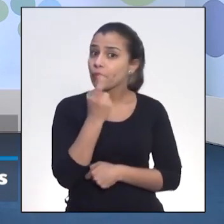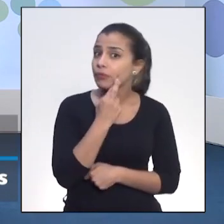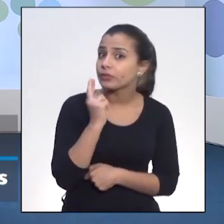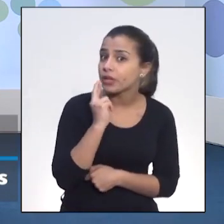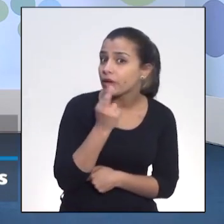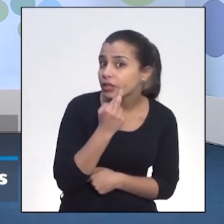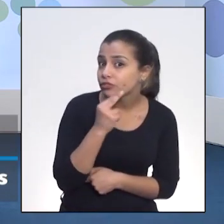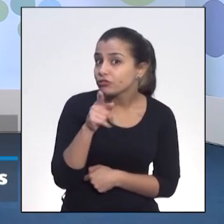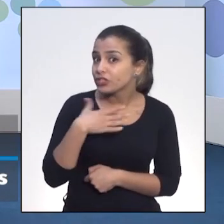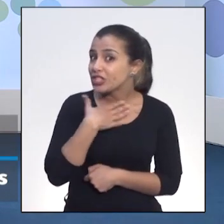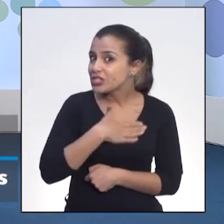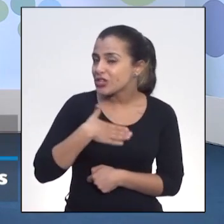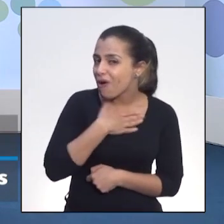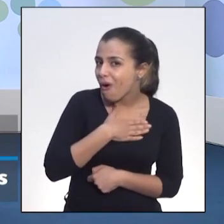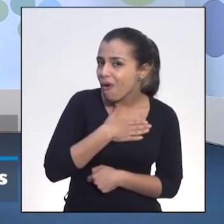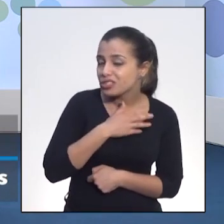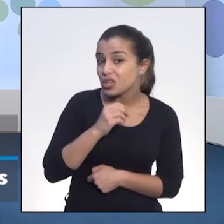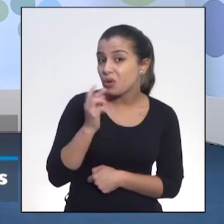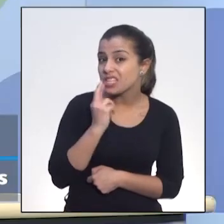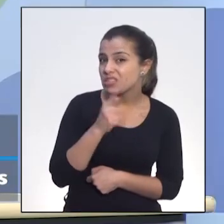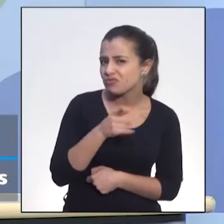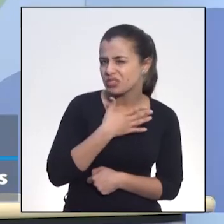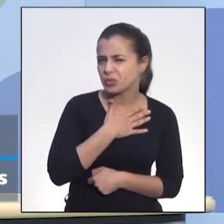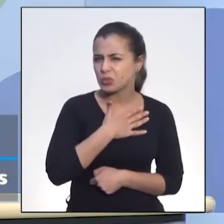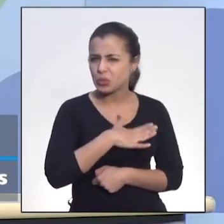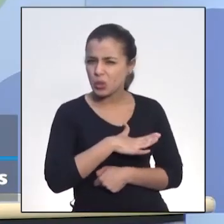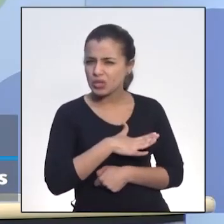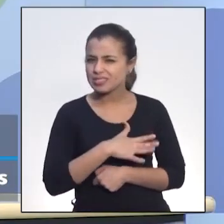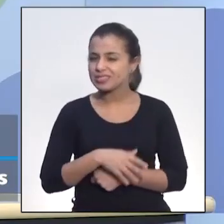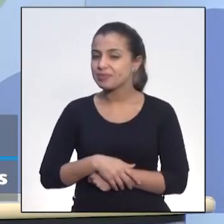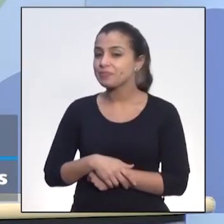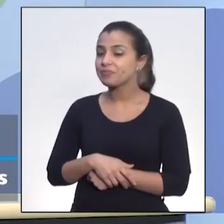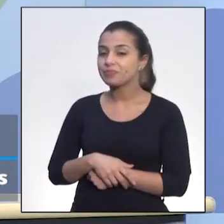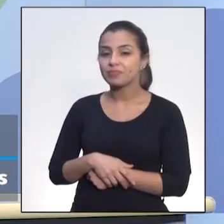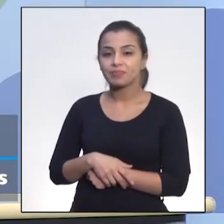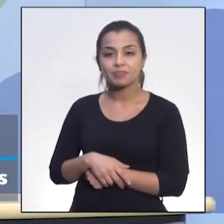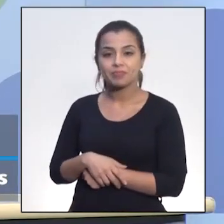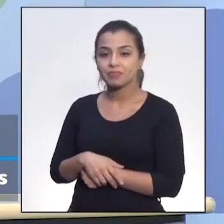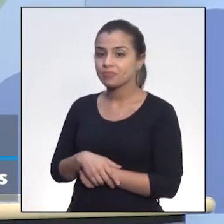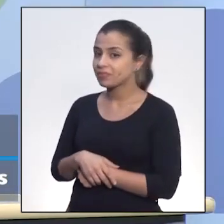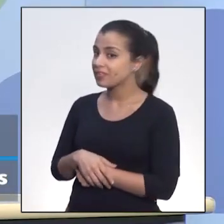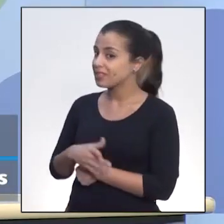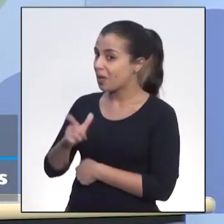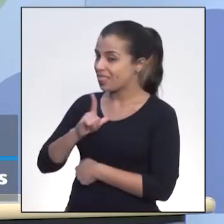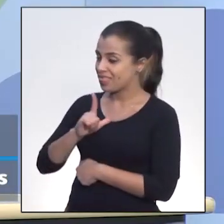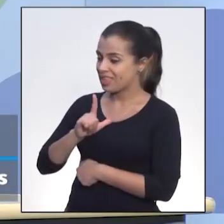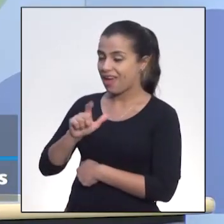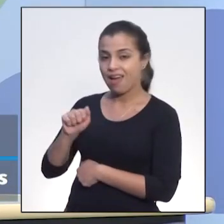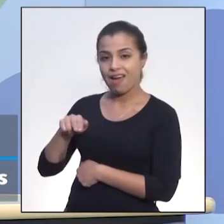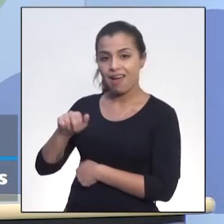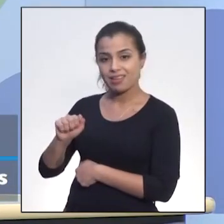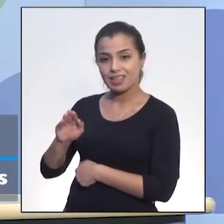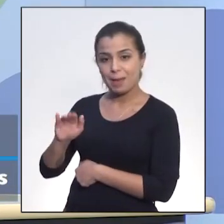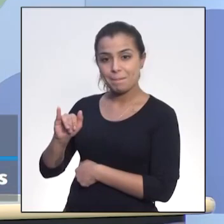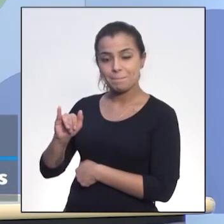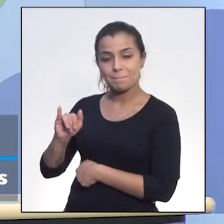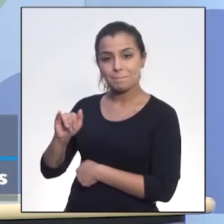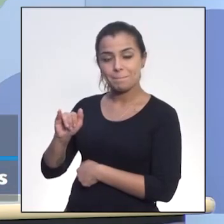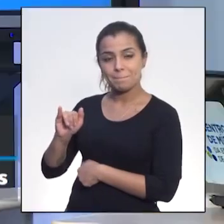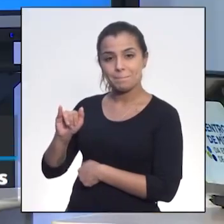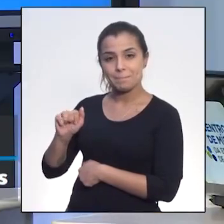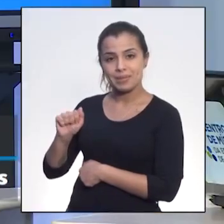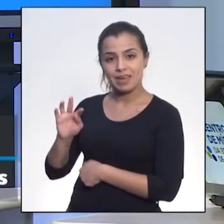não gosta, né, o que você não A gostou. Ana Beatriz me chamou a Exposição atenção de arte. aqui, que Diga. ela fala de filme de biografia de pessoas. Achei Filme de interessante.